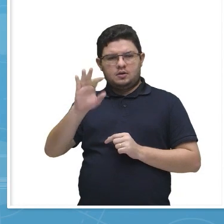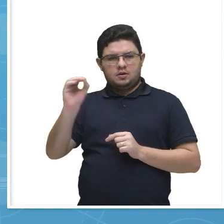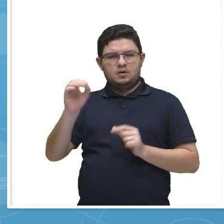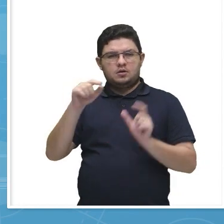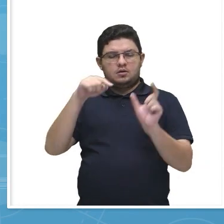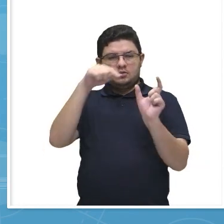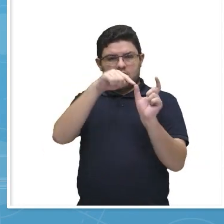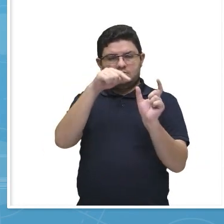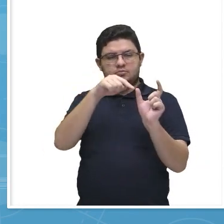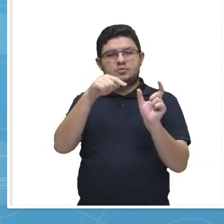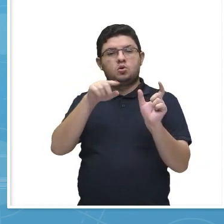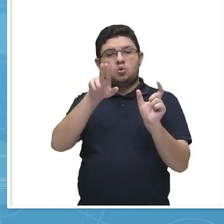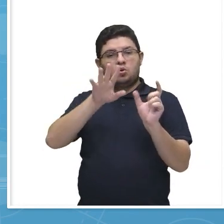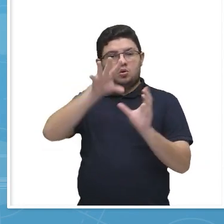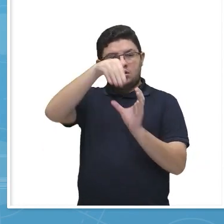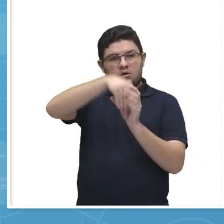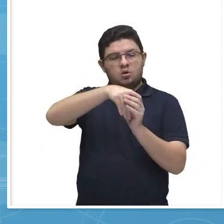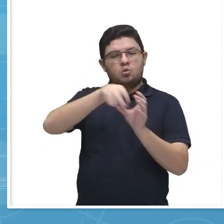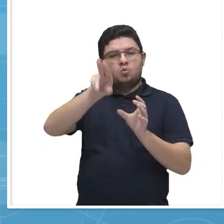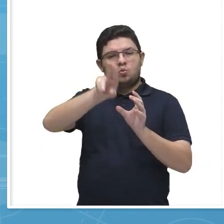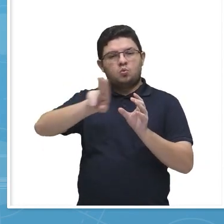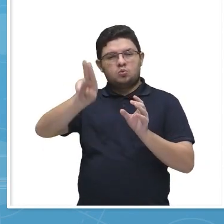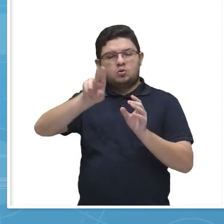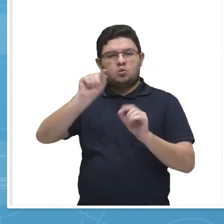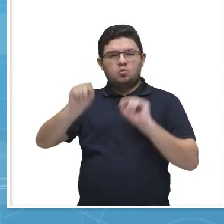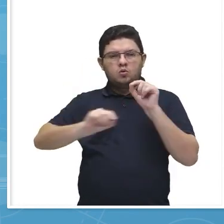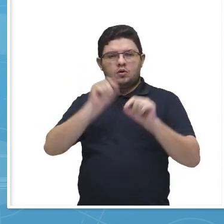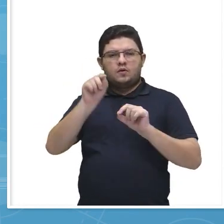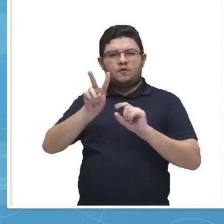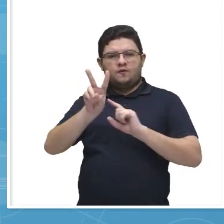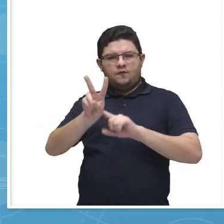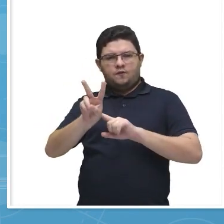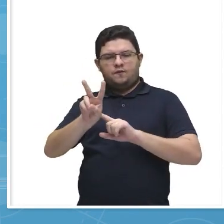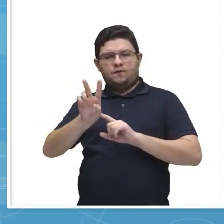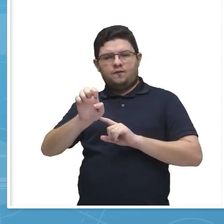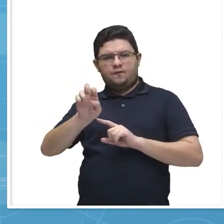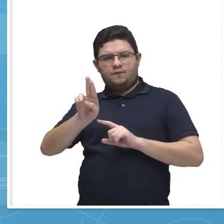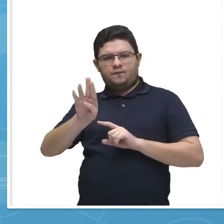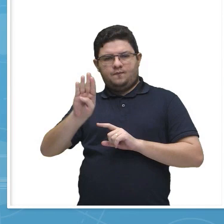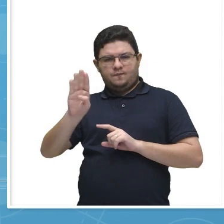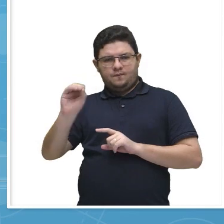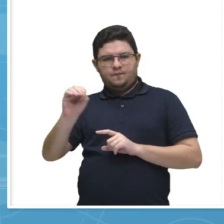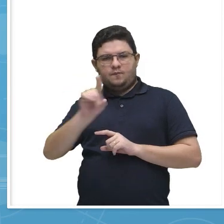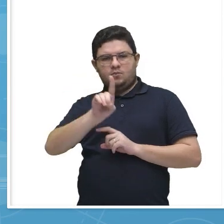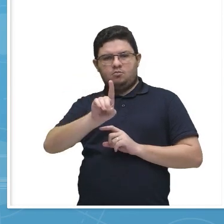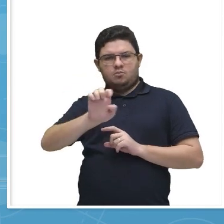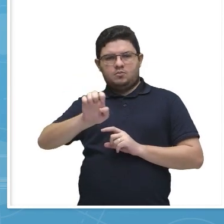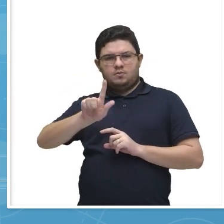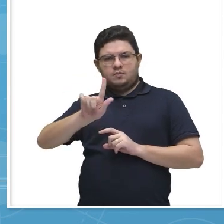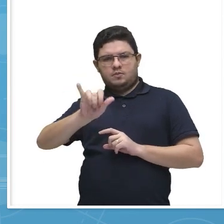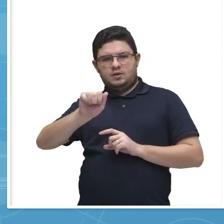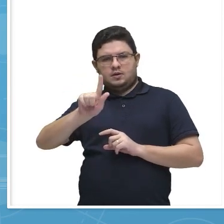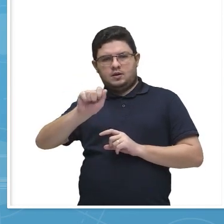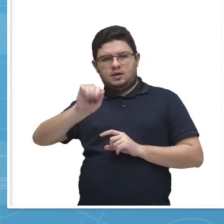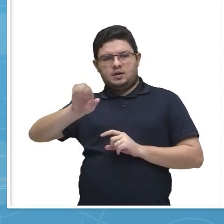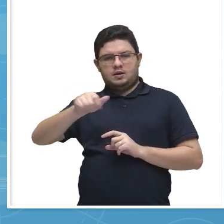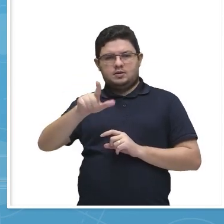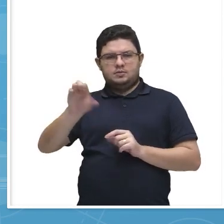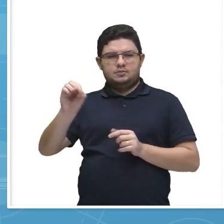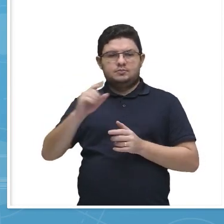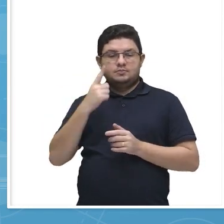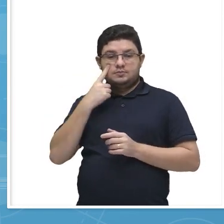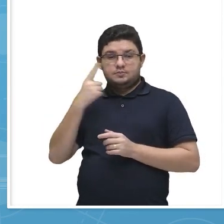pegar o exemplo. As meninas estavam muito alegres. Tirei o sujeito. As meninas estavam muito alegres. Olha